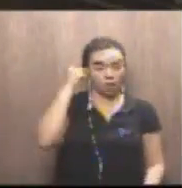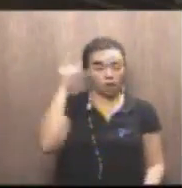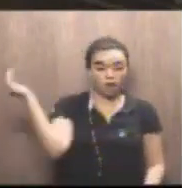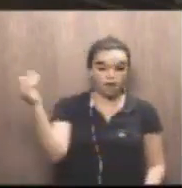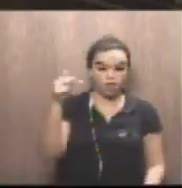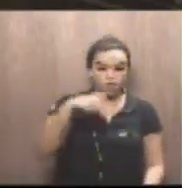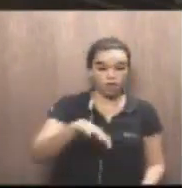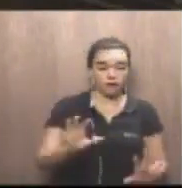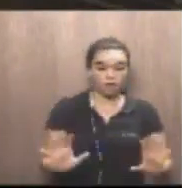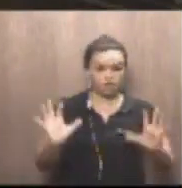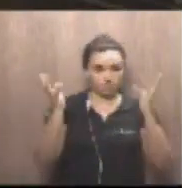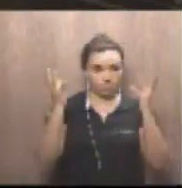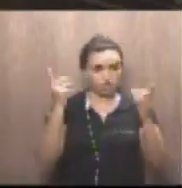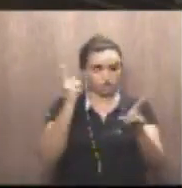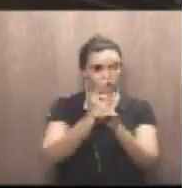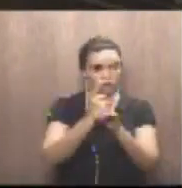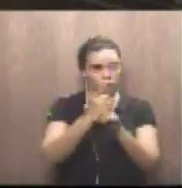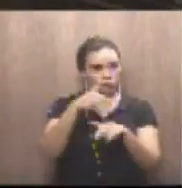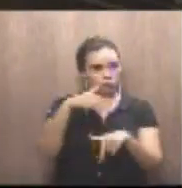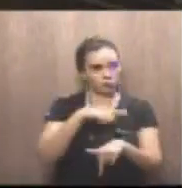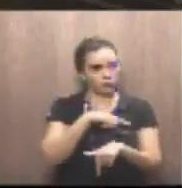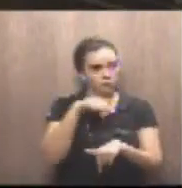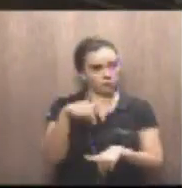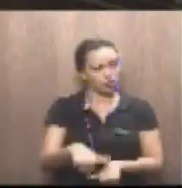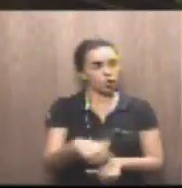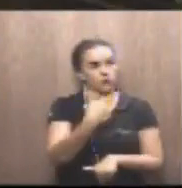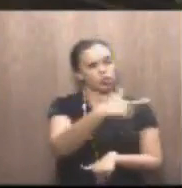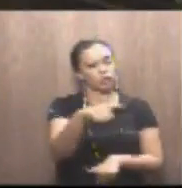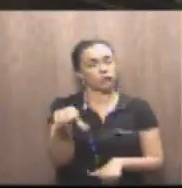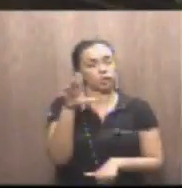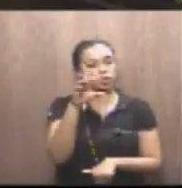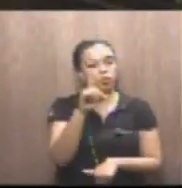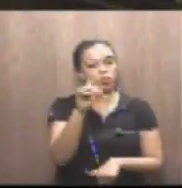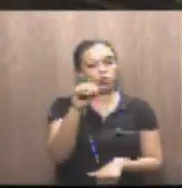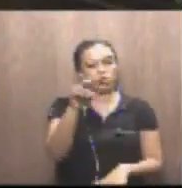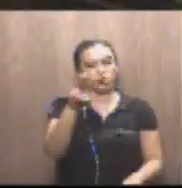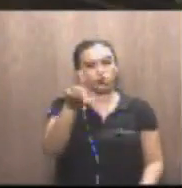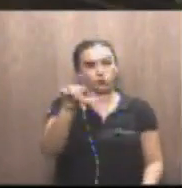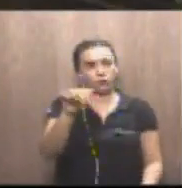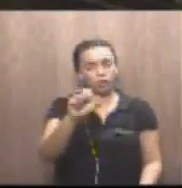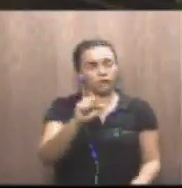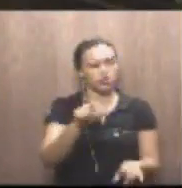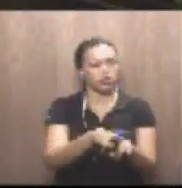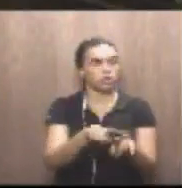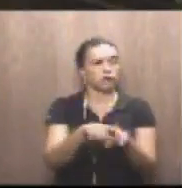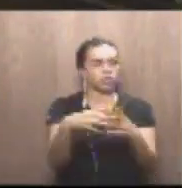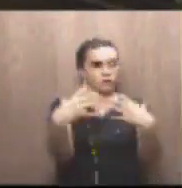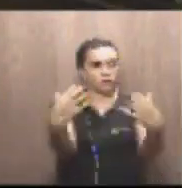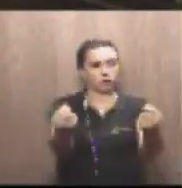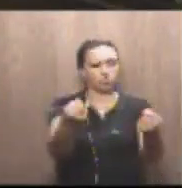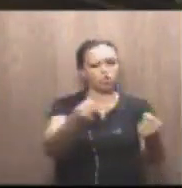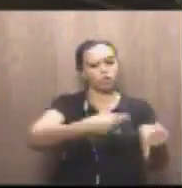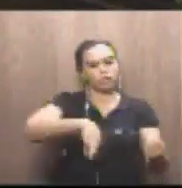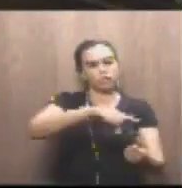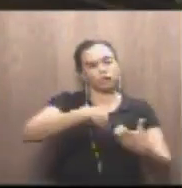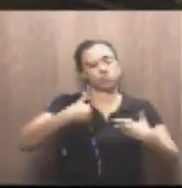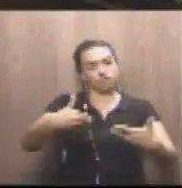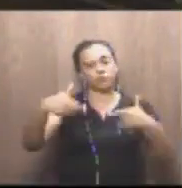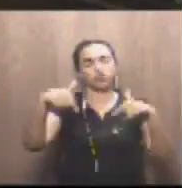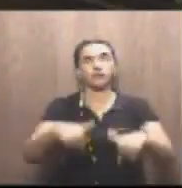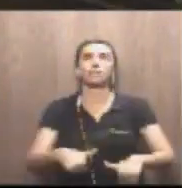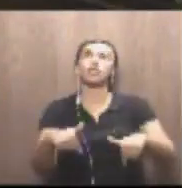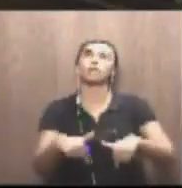um evento, para fazer um encontro de formação com outras doulas, e também de prontidão, ela aceitou o nosso convite para